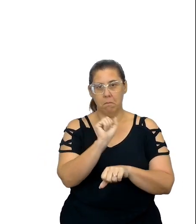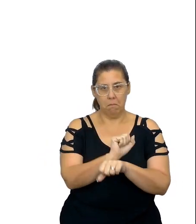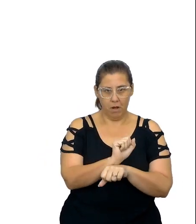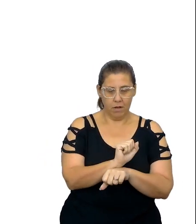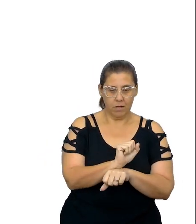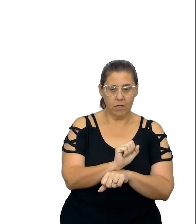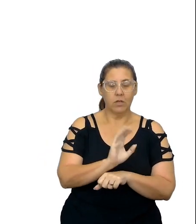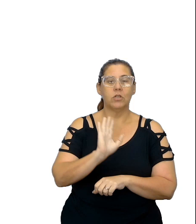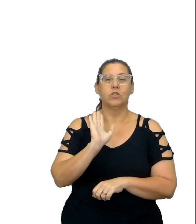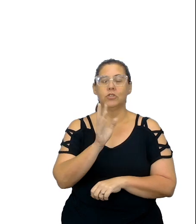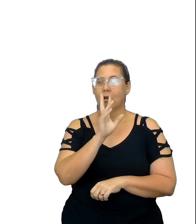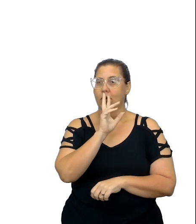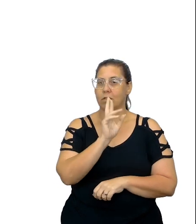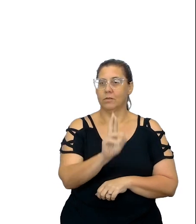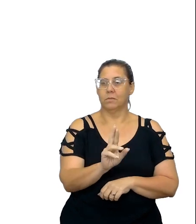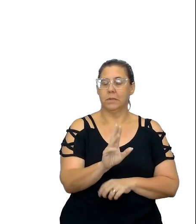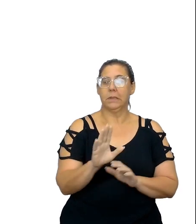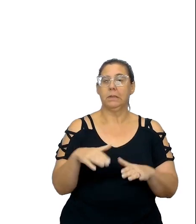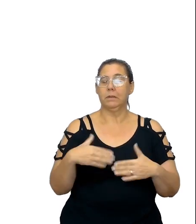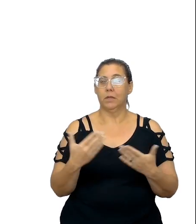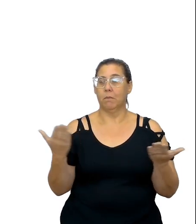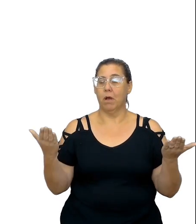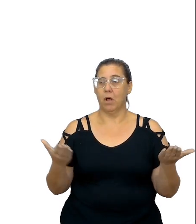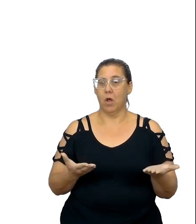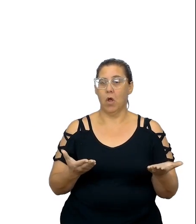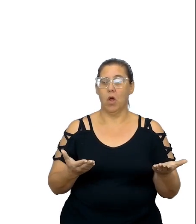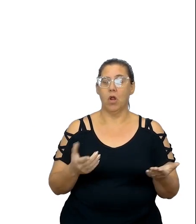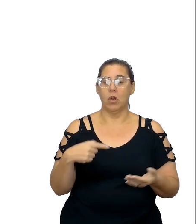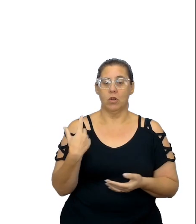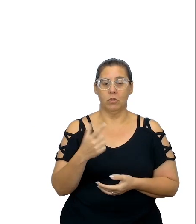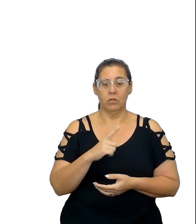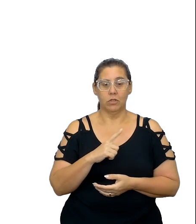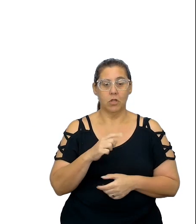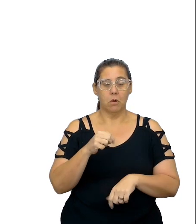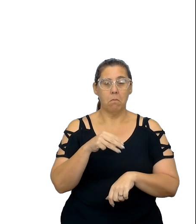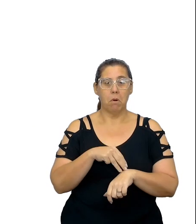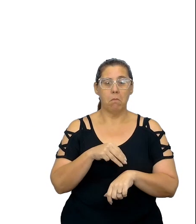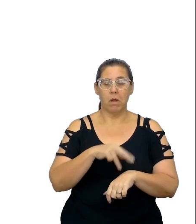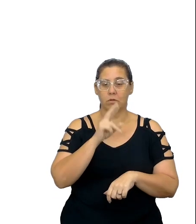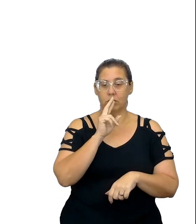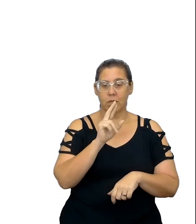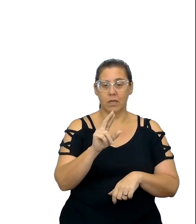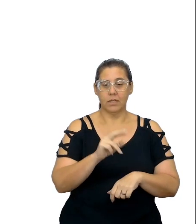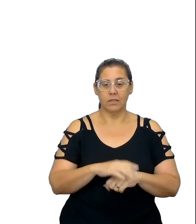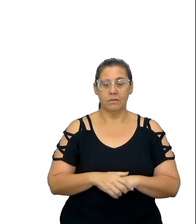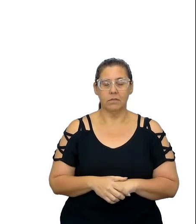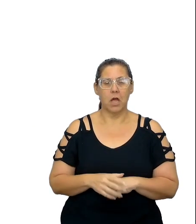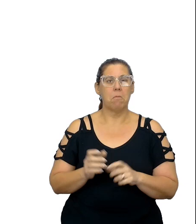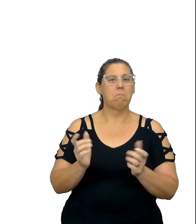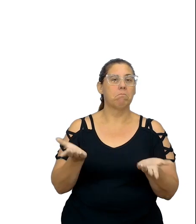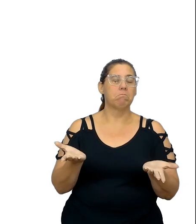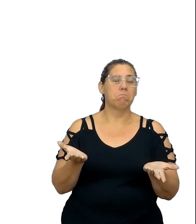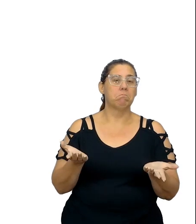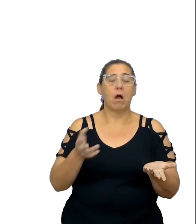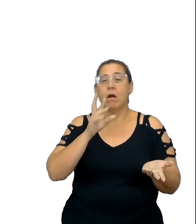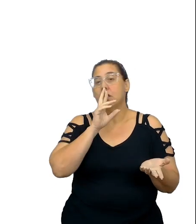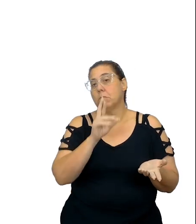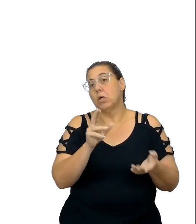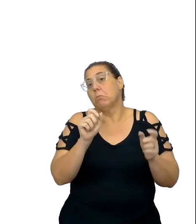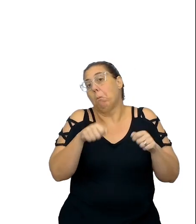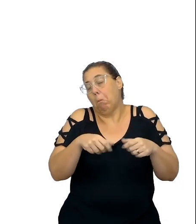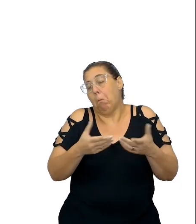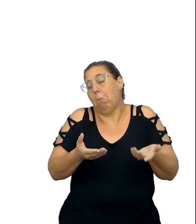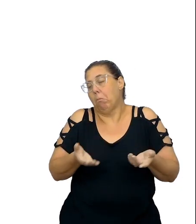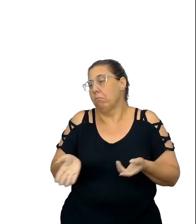e que vocês já responderam, então agora nós teremos aqui o momento da resposta. A possível resposta poderia ser: